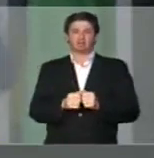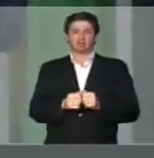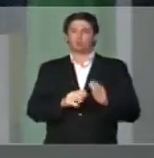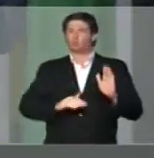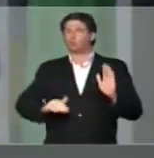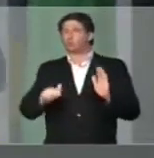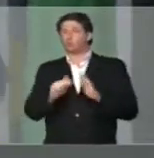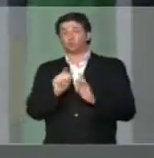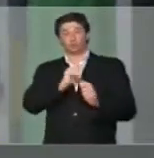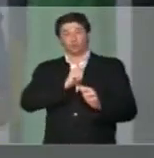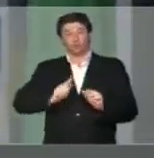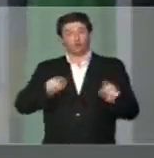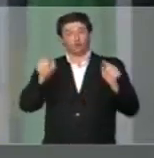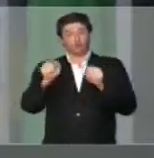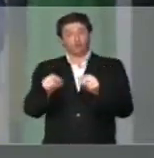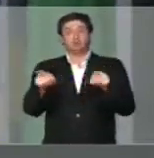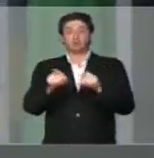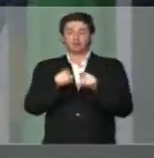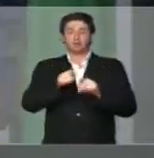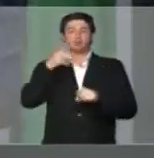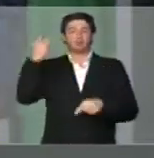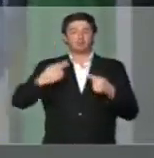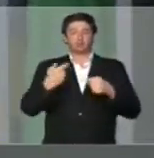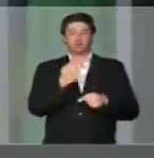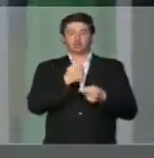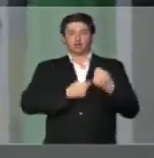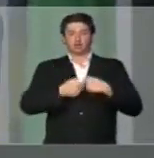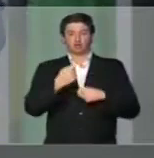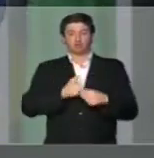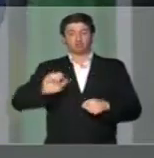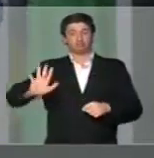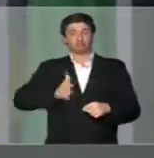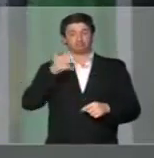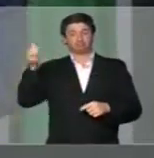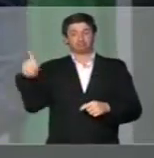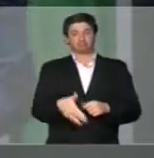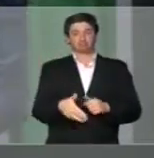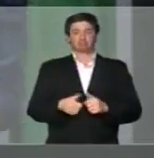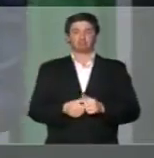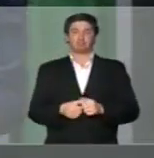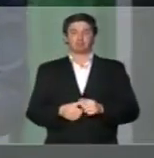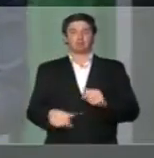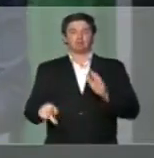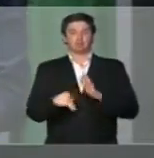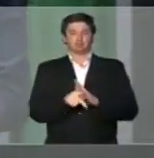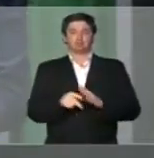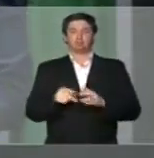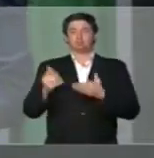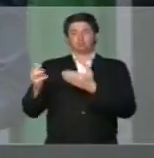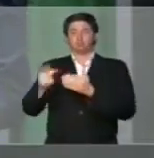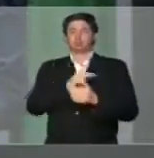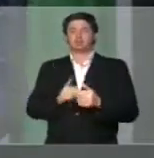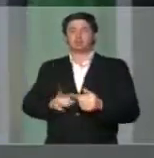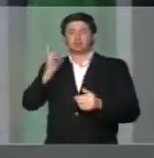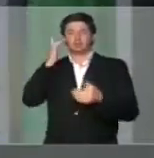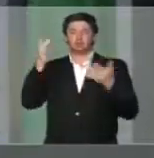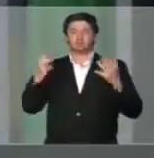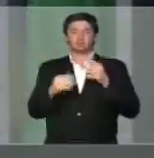a esse governo e essa política econômica desastrosa e desastrada comandada pela presidente Dilma.